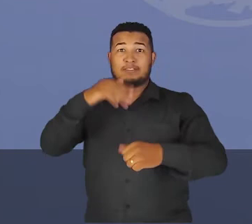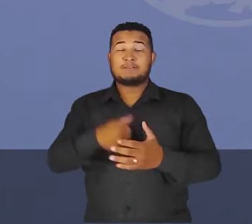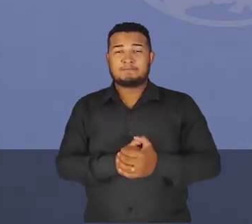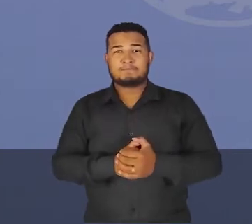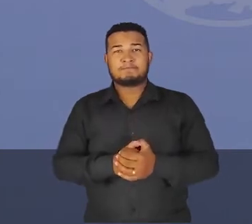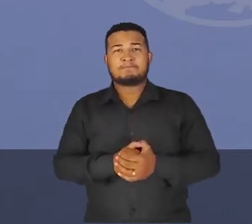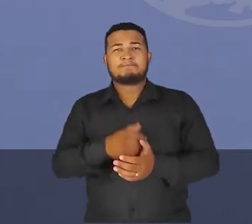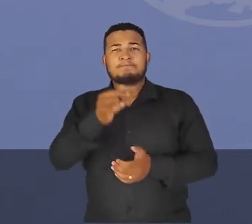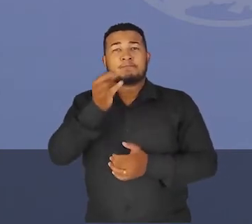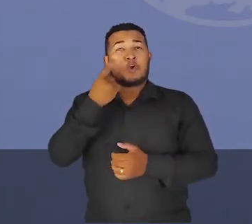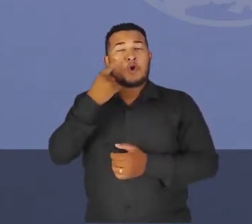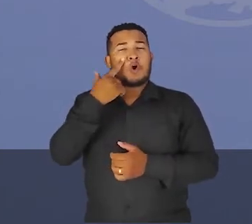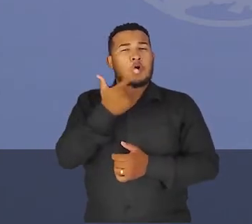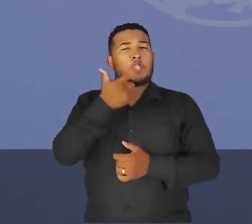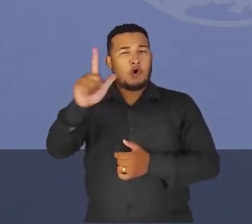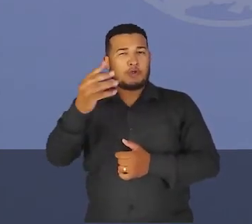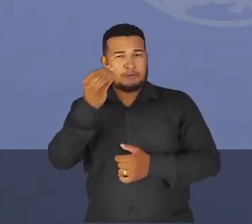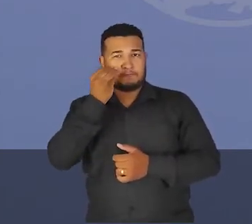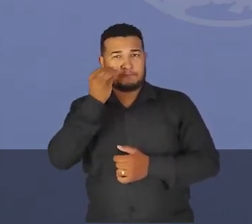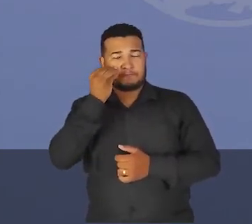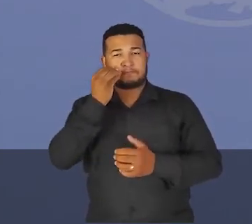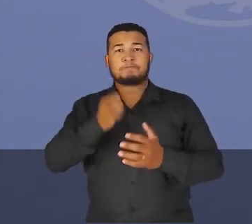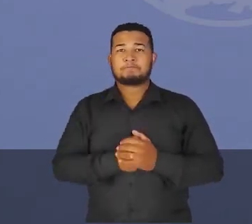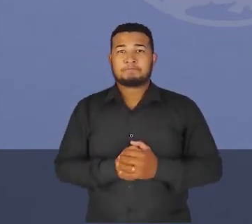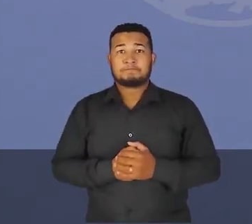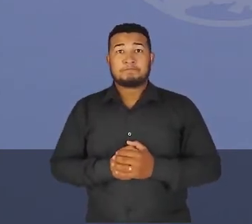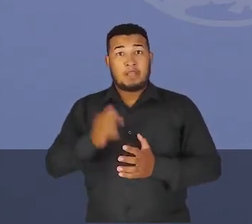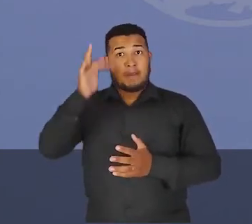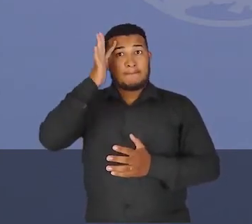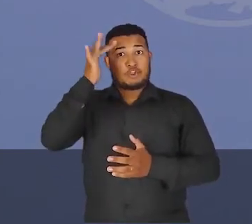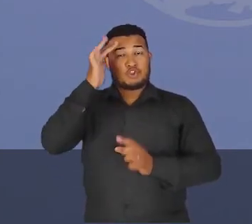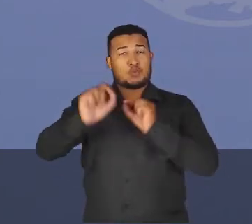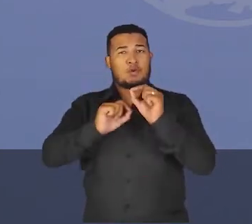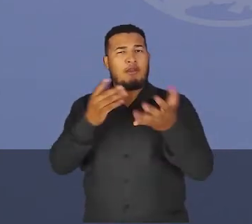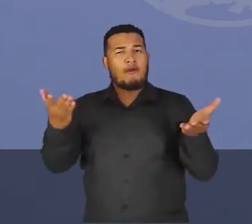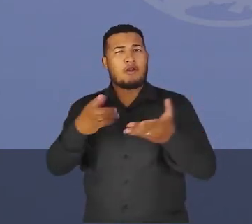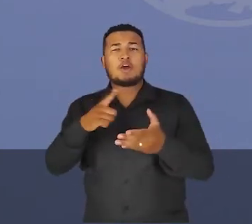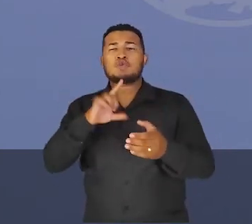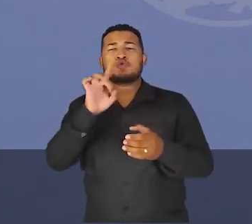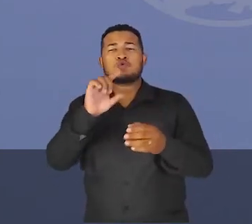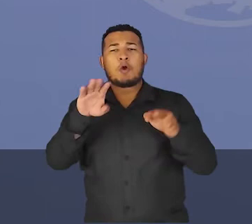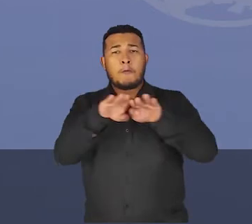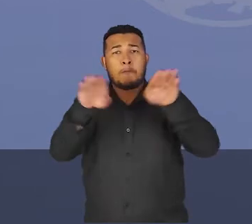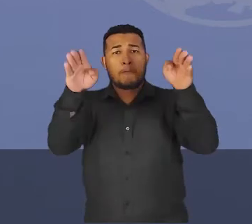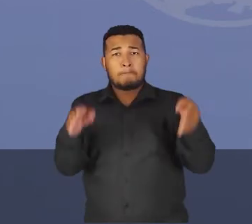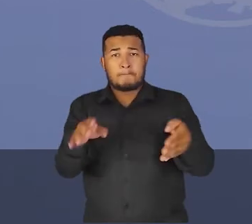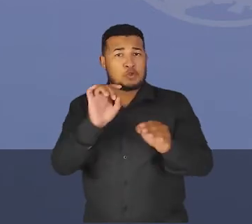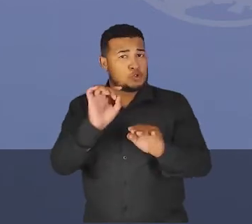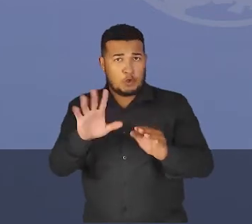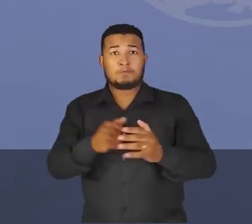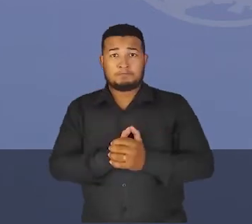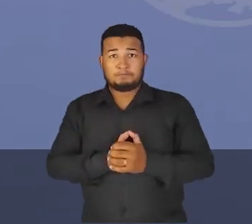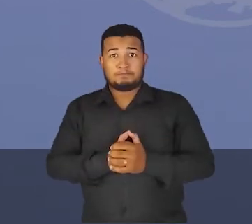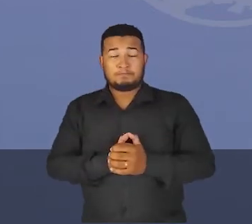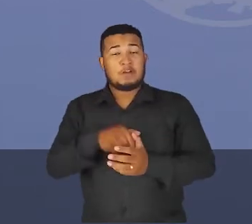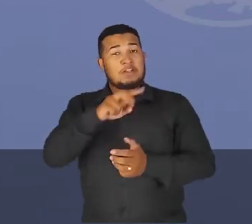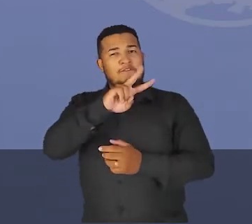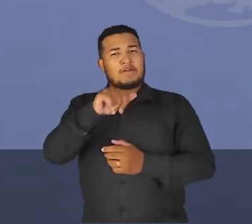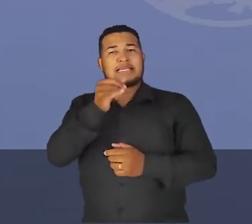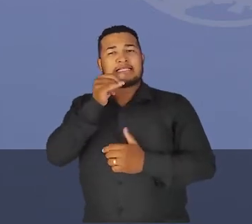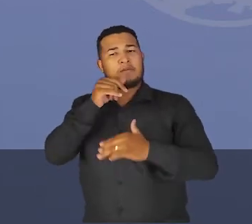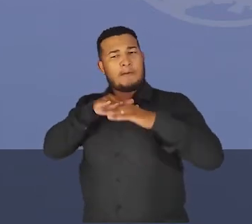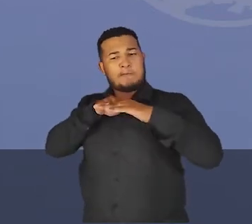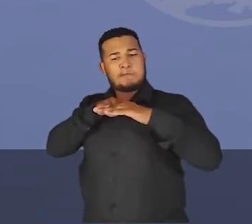fazer uma outra experiência mental. Imagine que agora só tenha a mesa e você vai empurrar